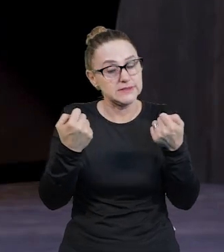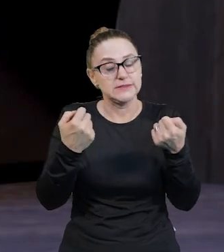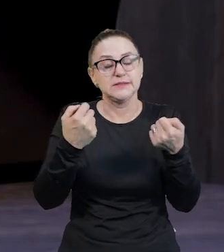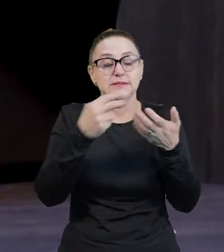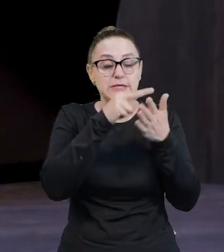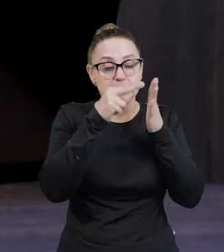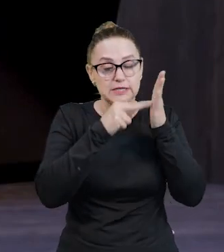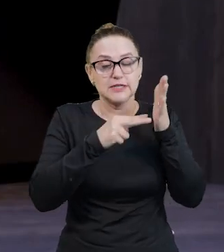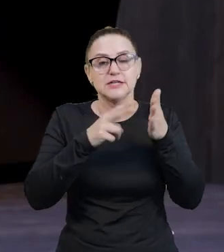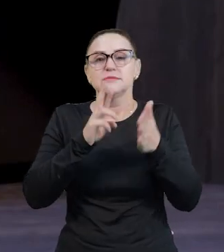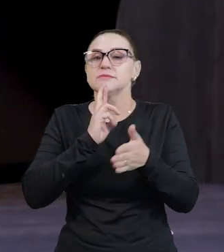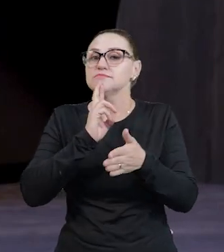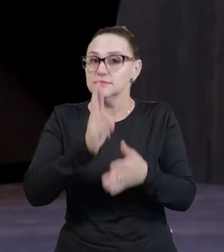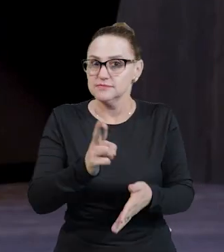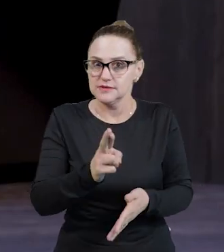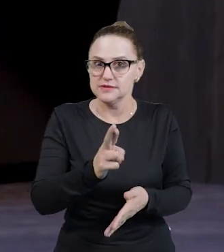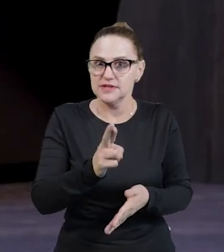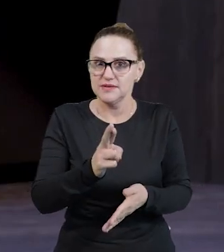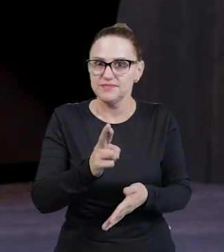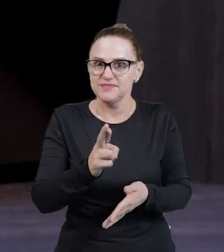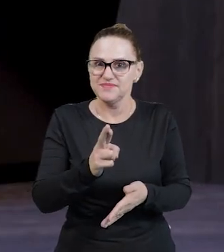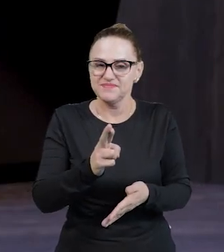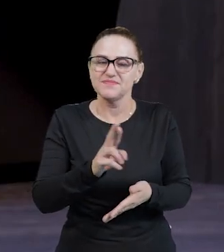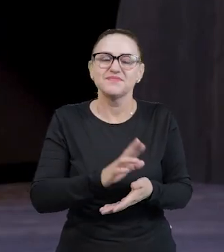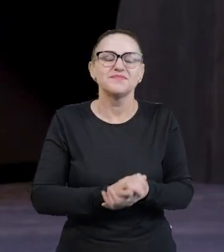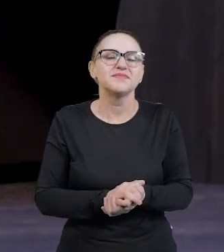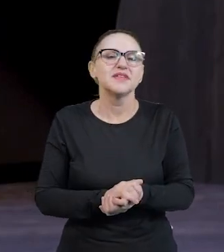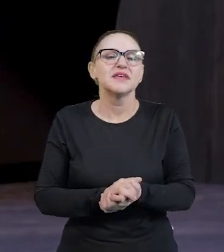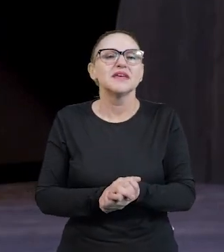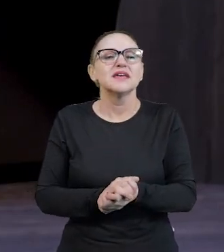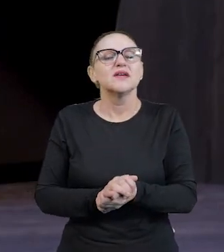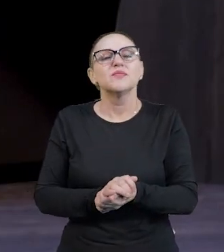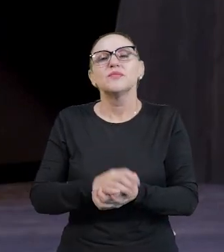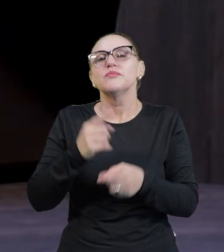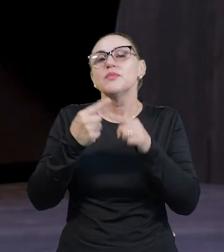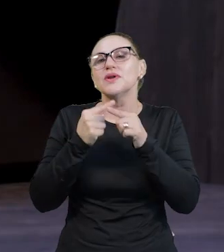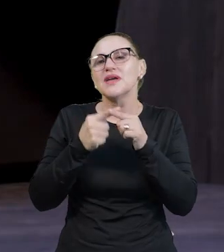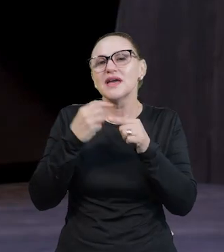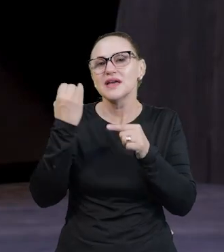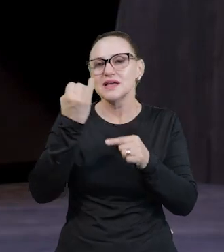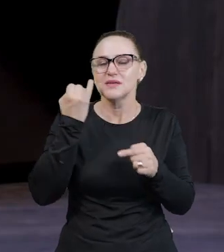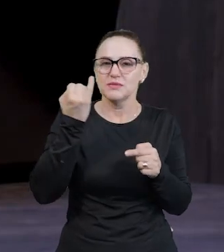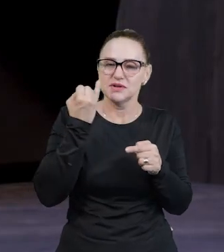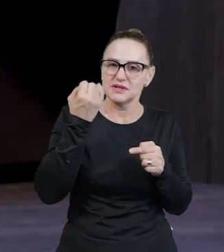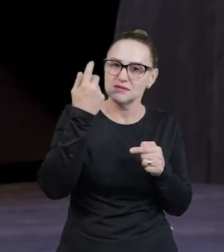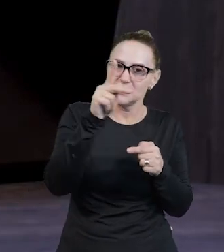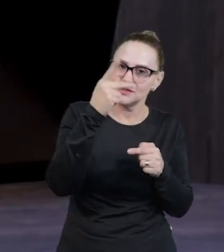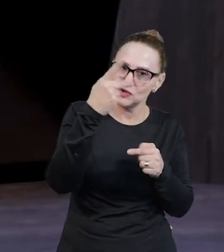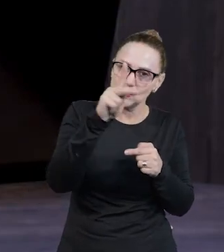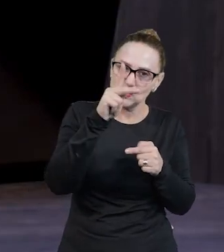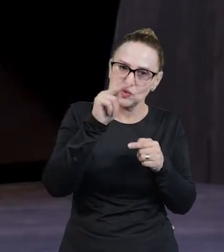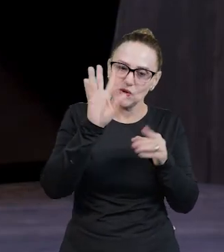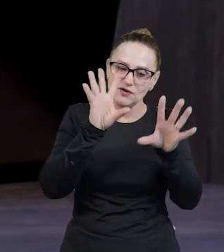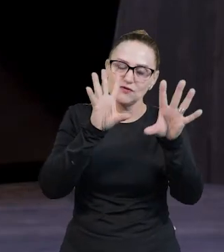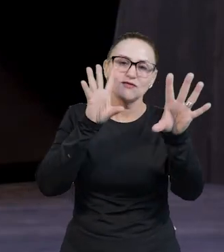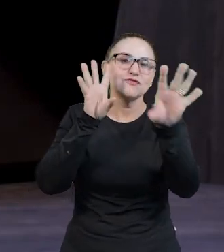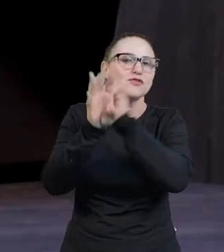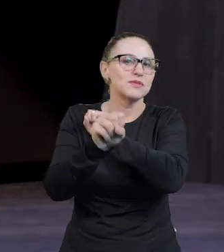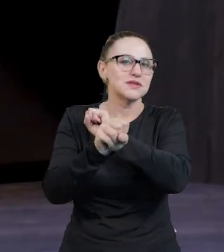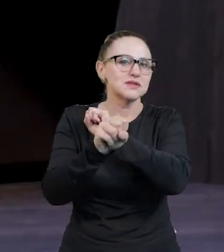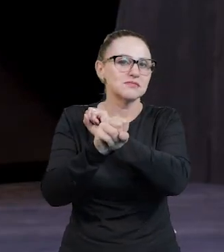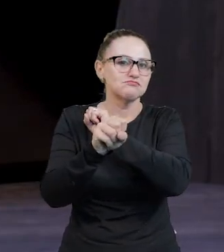muito mais para você do que para mim, porque faz parte da tua jornada de formação enquanto